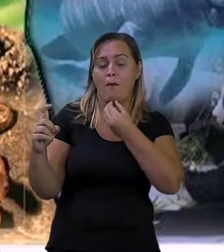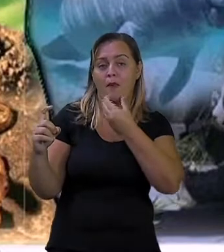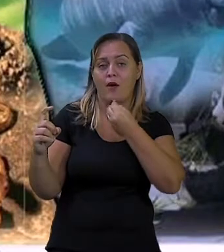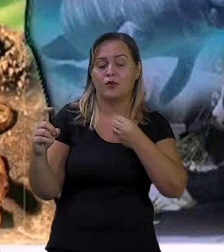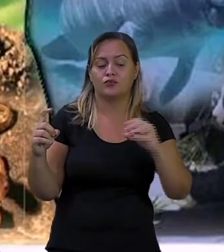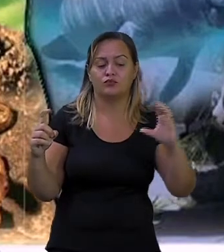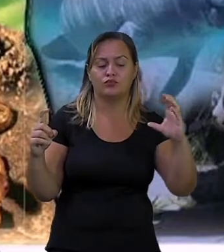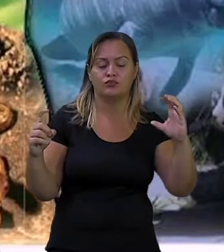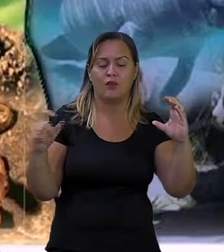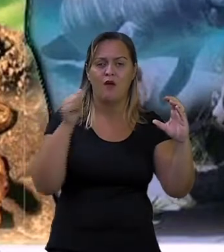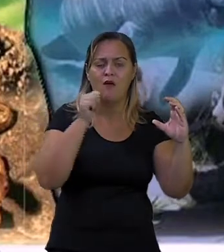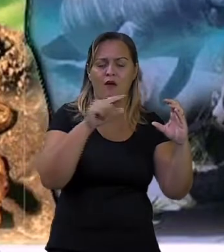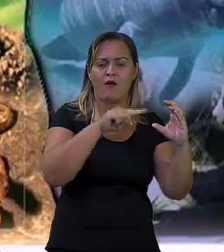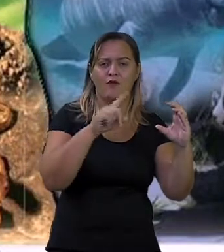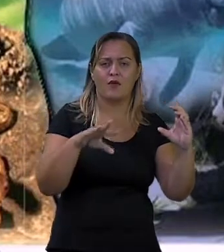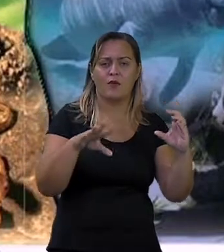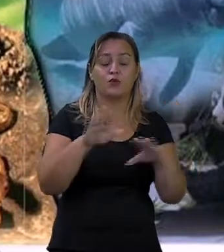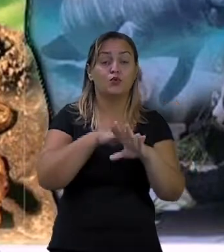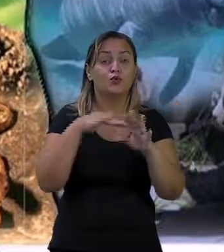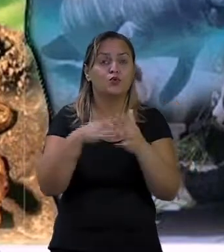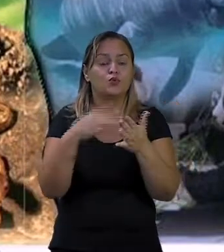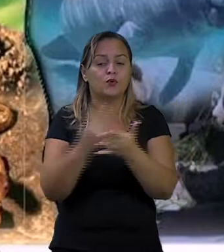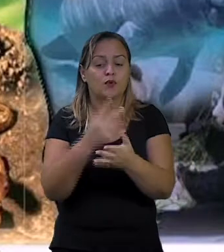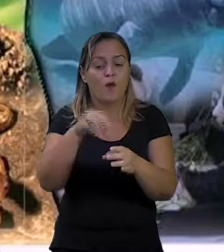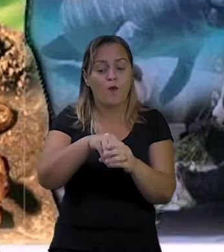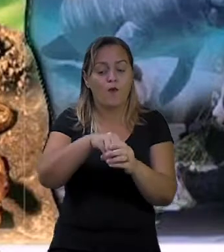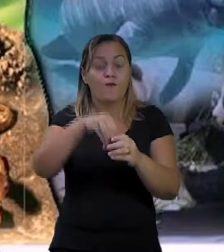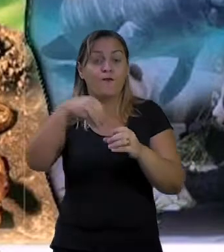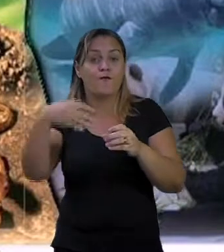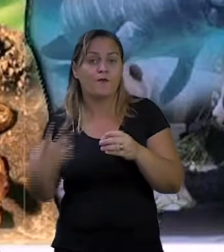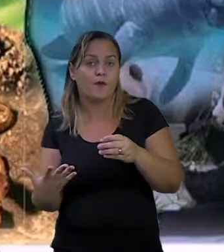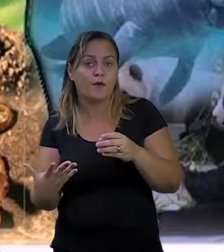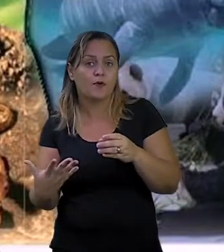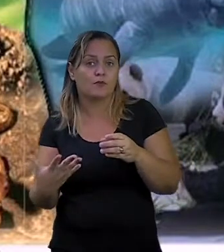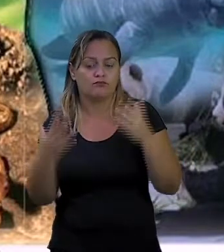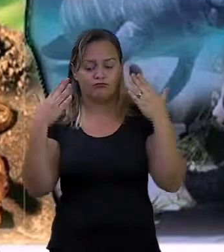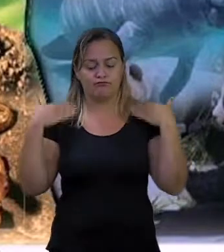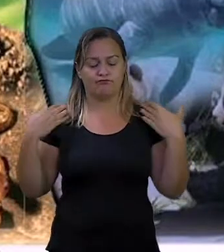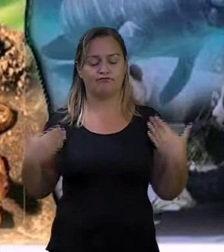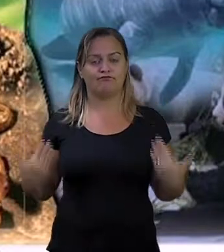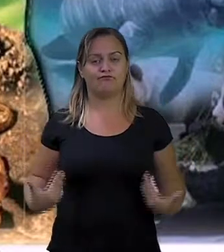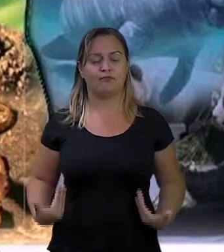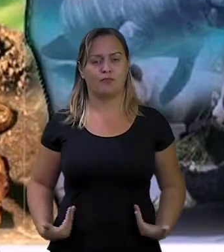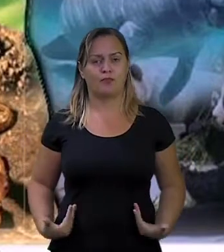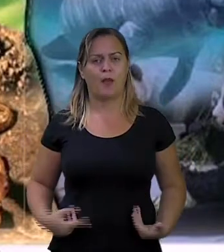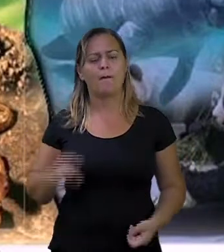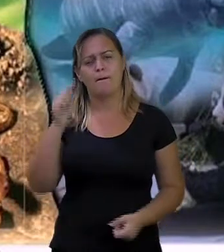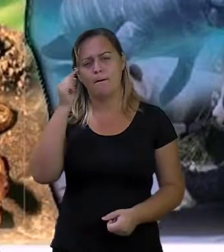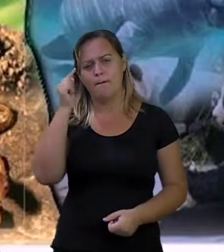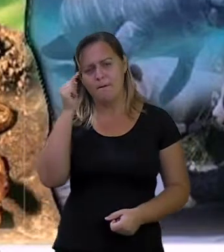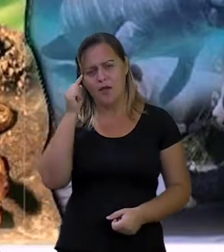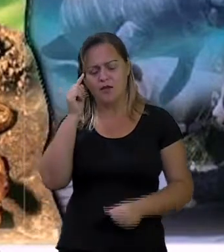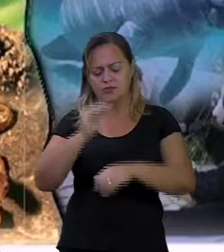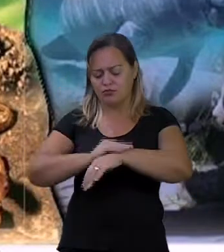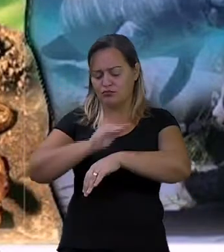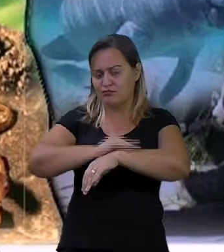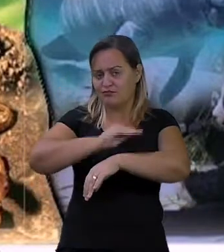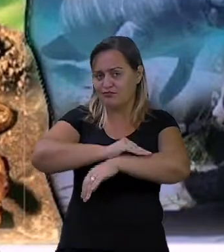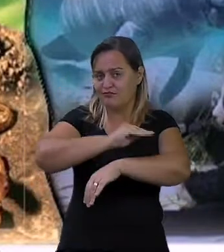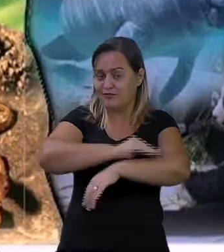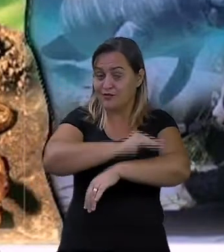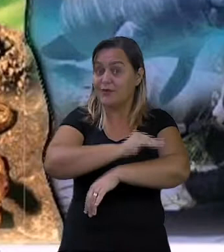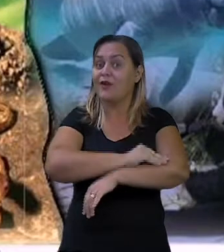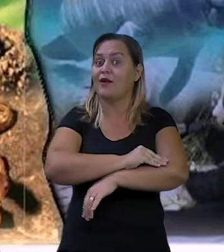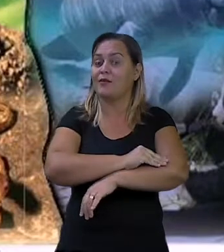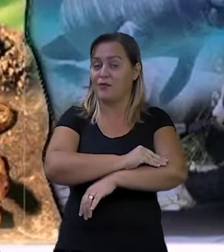seus. Olha só, nós vamos pensar aí, olha, nos sapos, nas rãs, nas